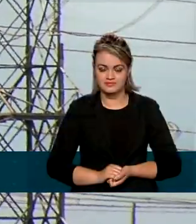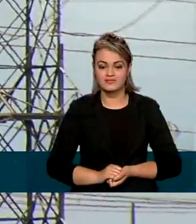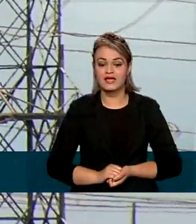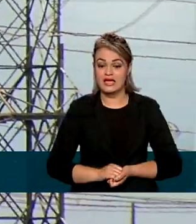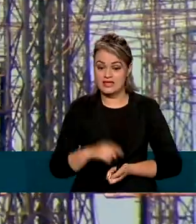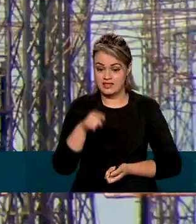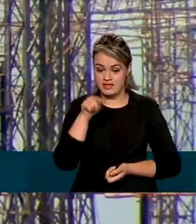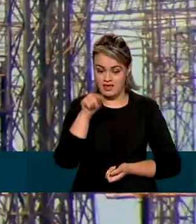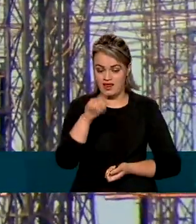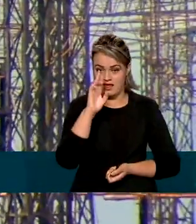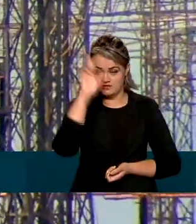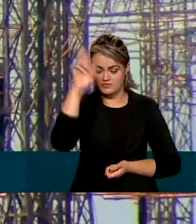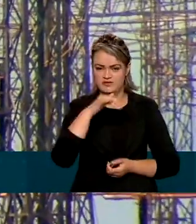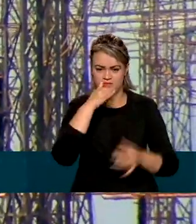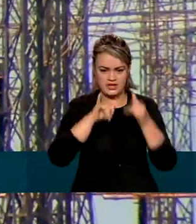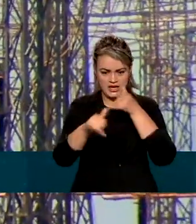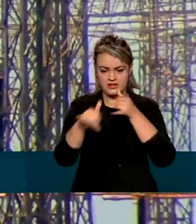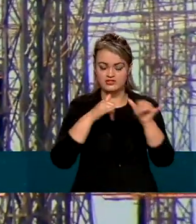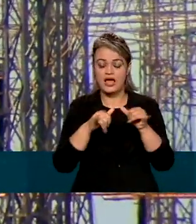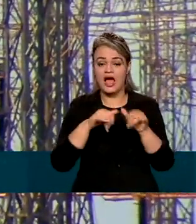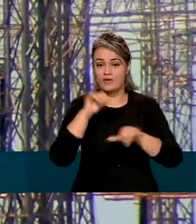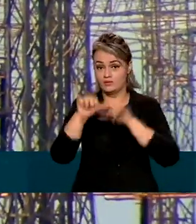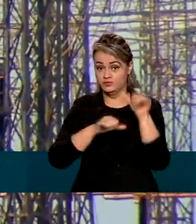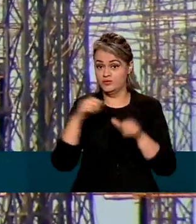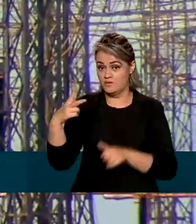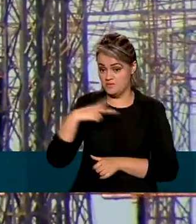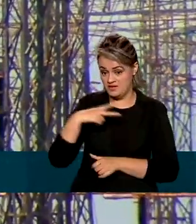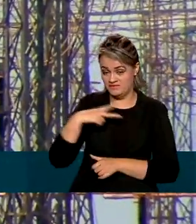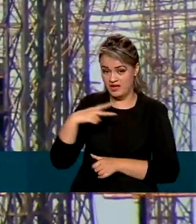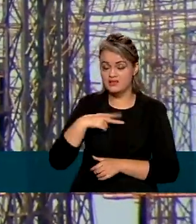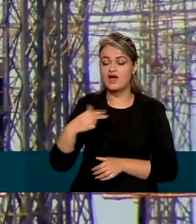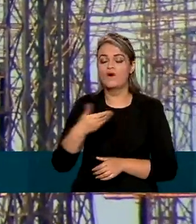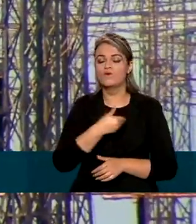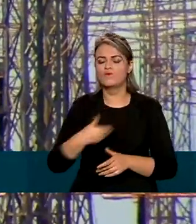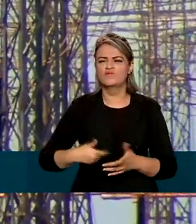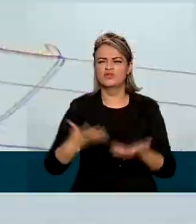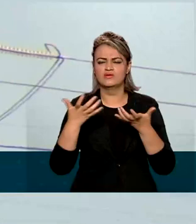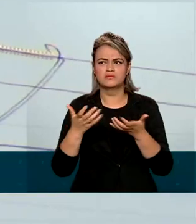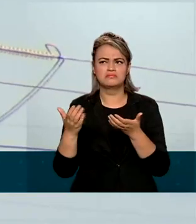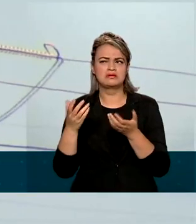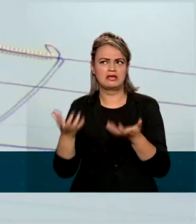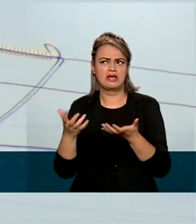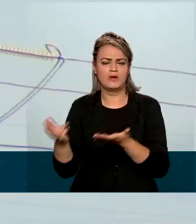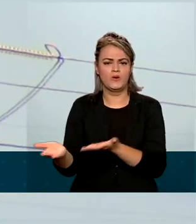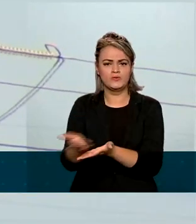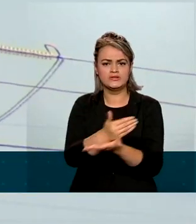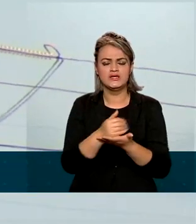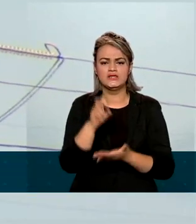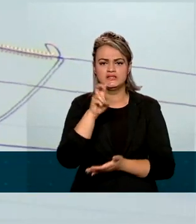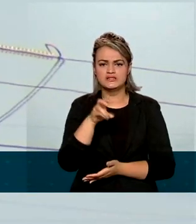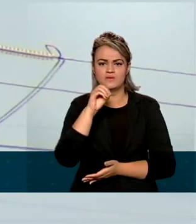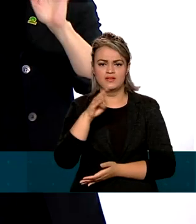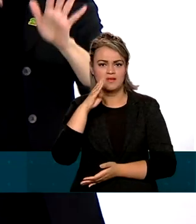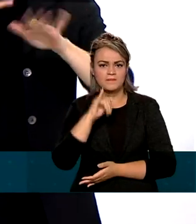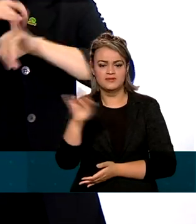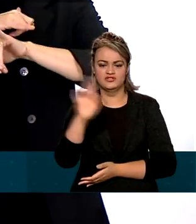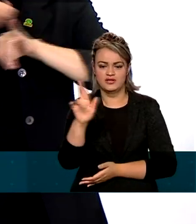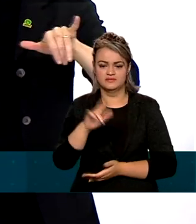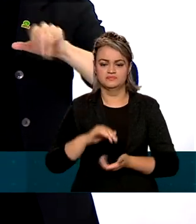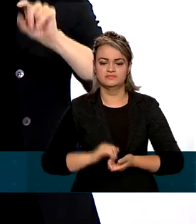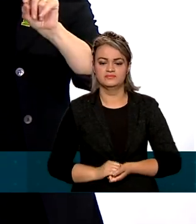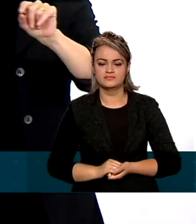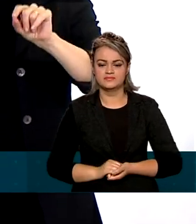elétrica no Brasil. Com a desestatização, o governo espera arrecadar mais de 50 bilhões de reais. A